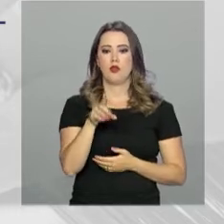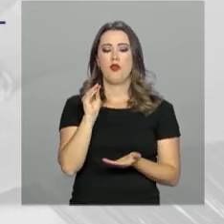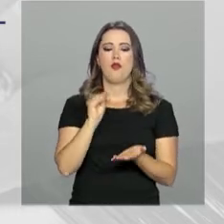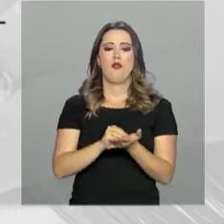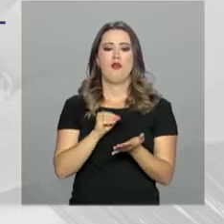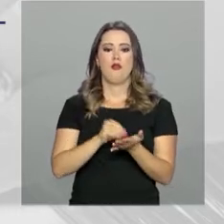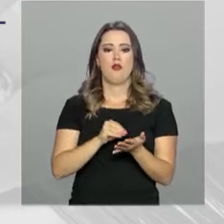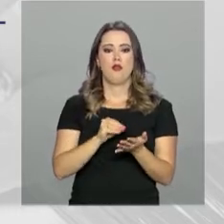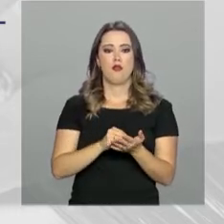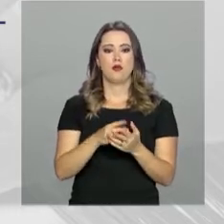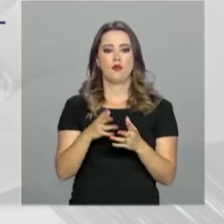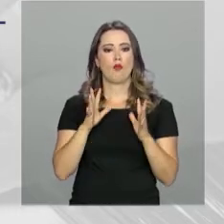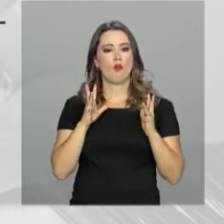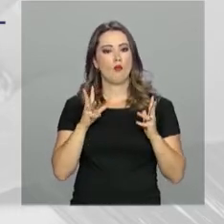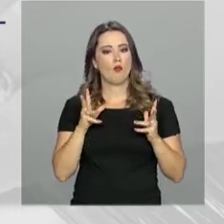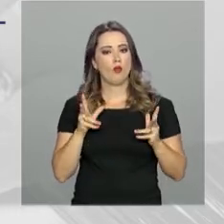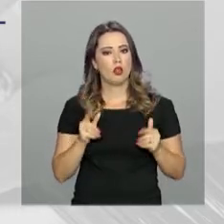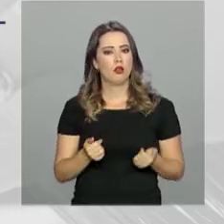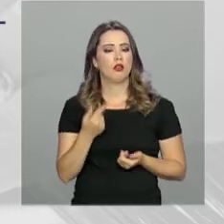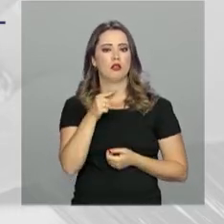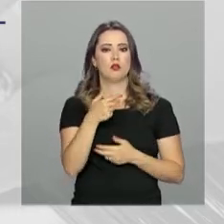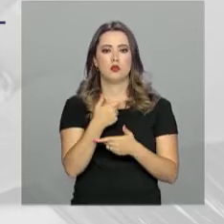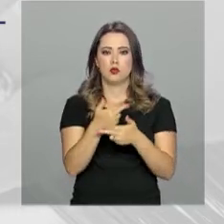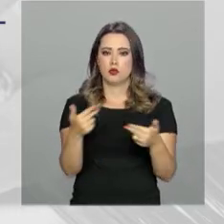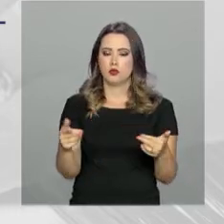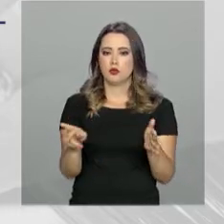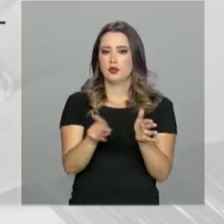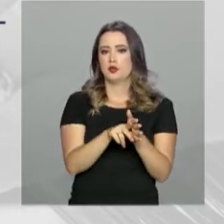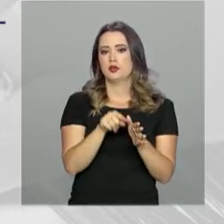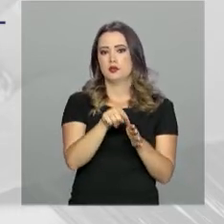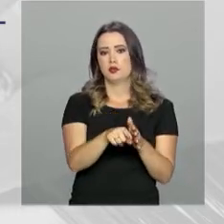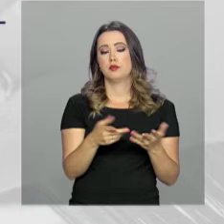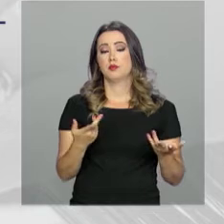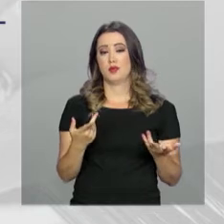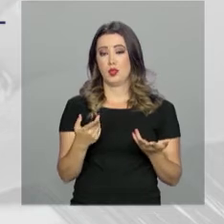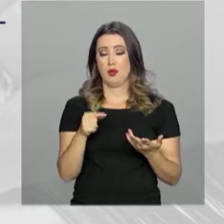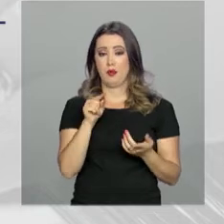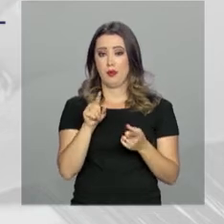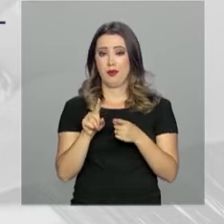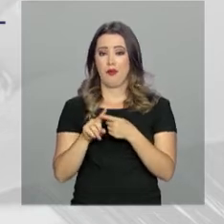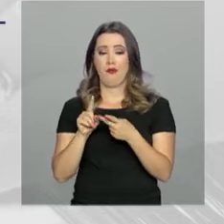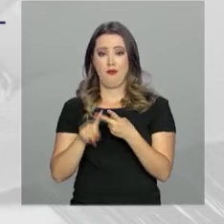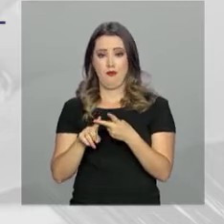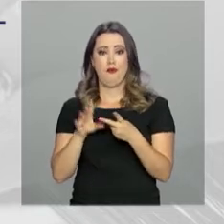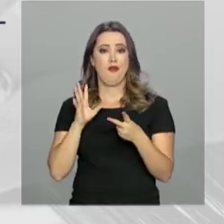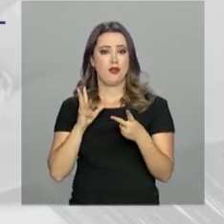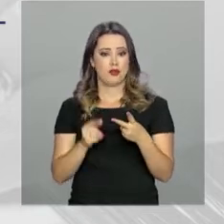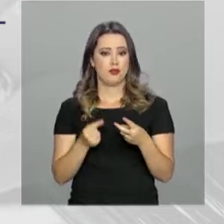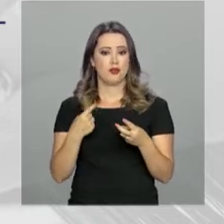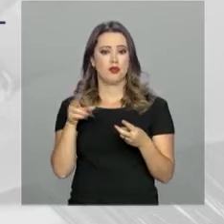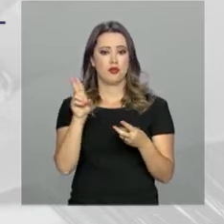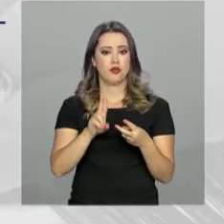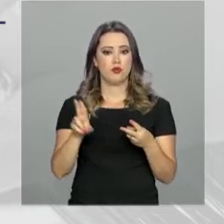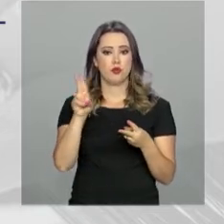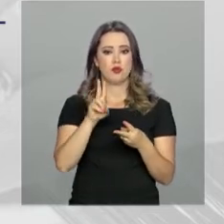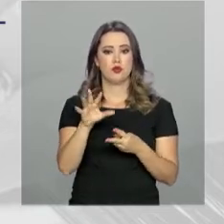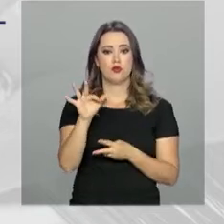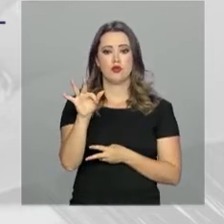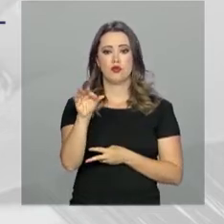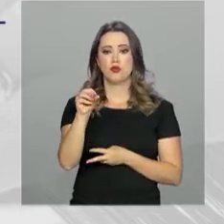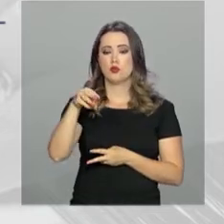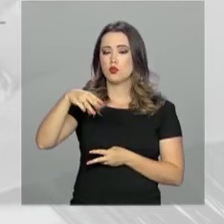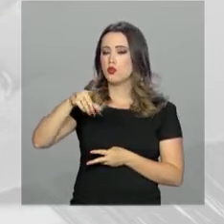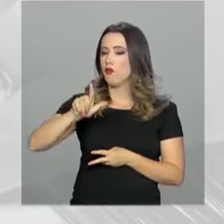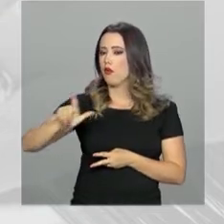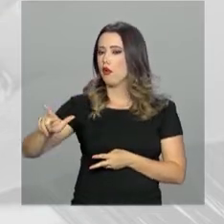de utensílios como alicates espátulas e tesouras falta de higiene e o uso de formol já